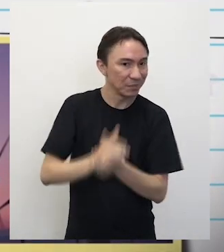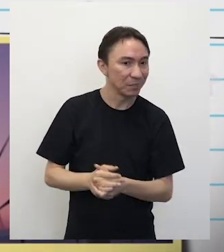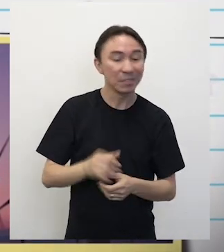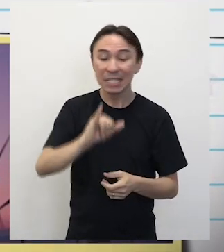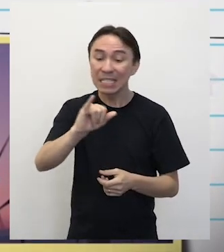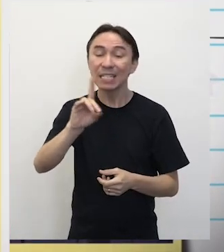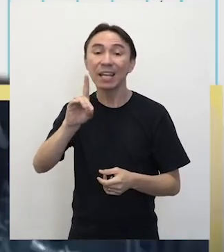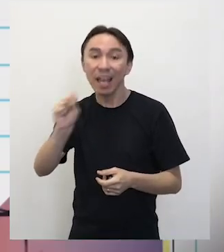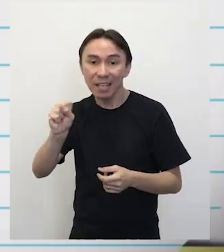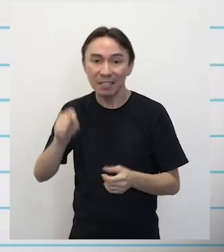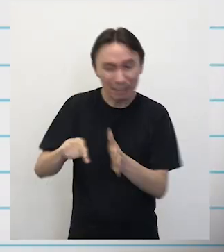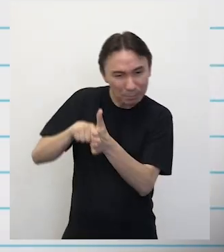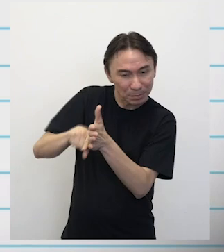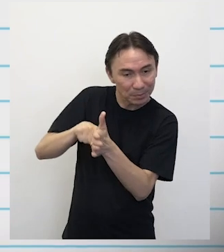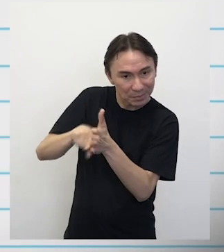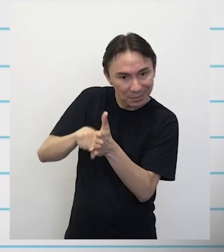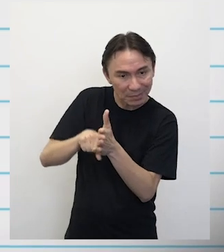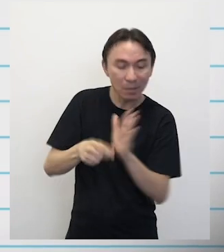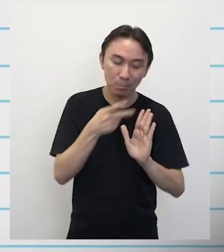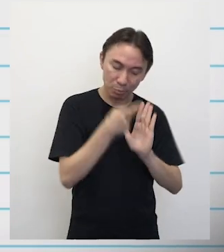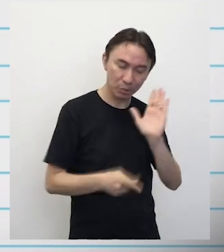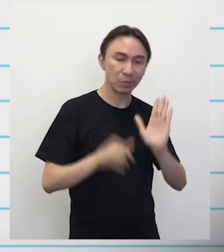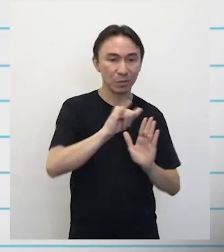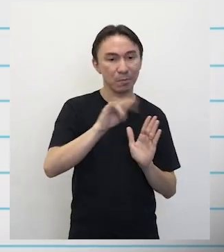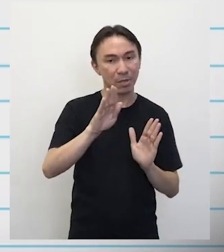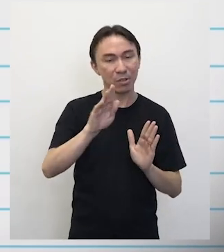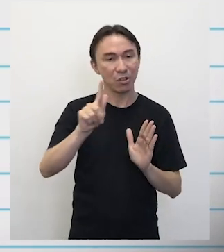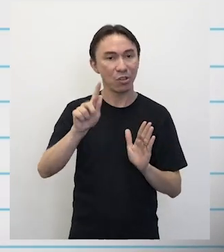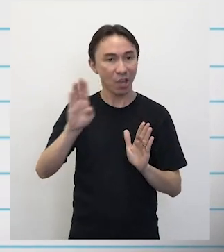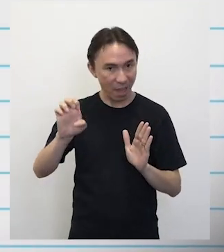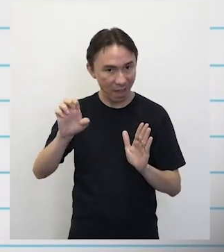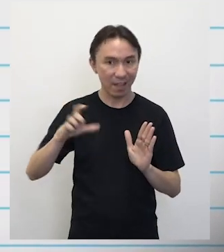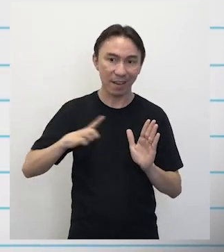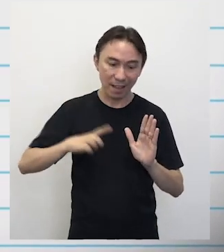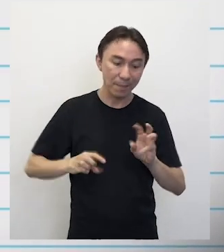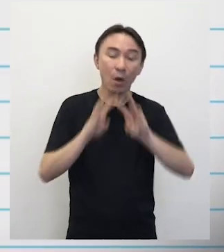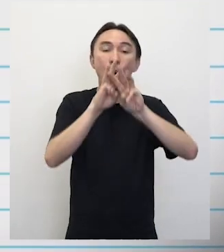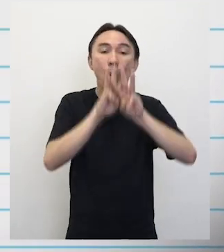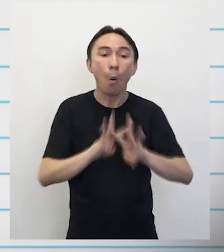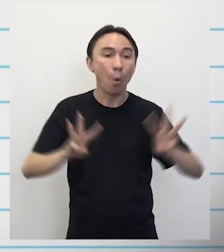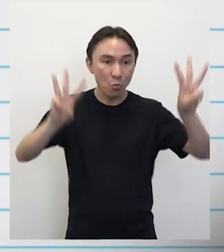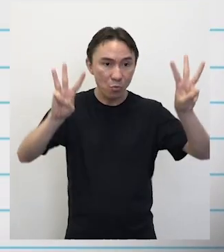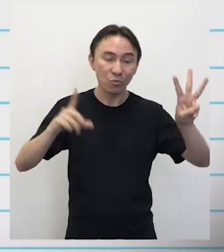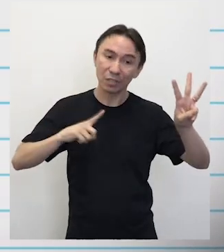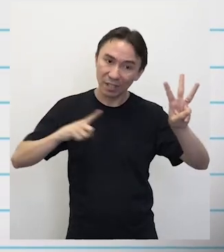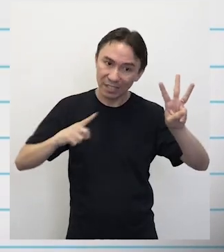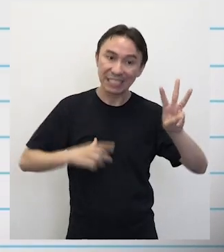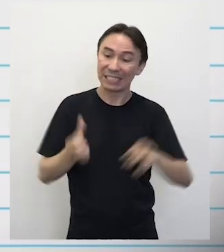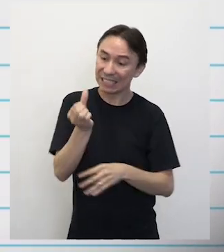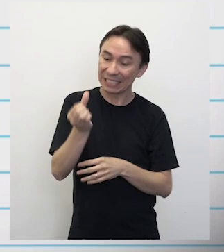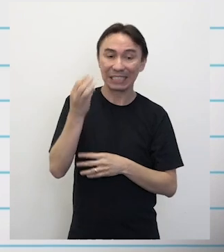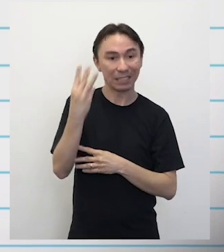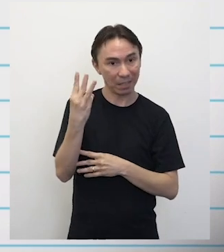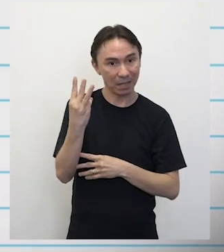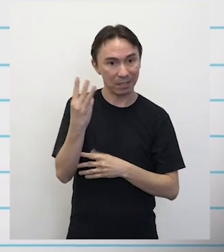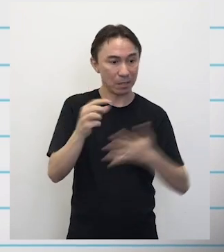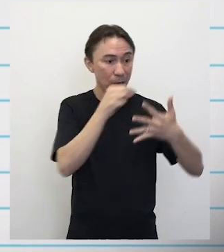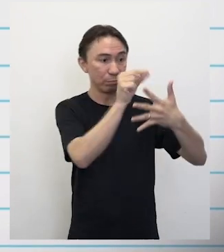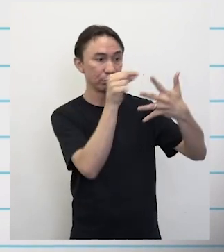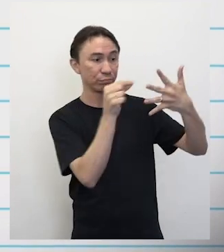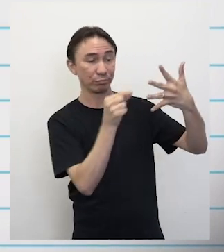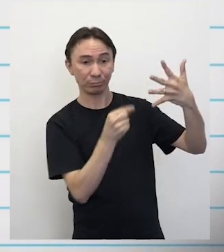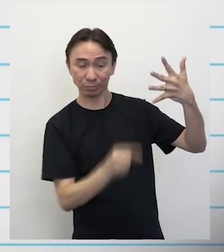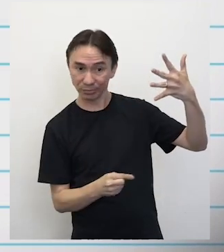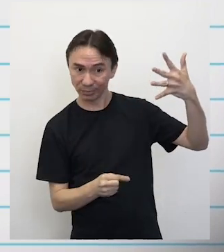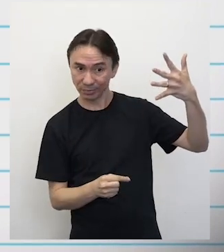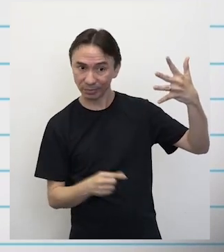IDS, o projeto do IBGE tomou como referência recomendações das Nações Unidas e elaborou 63 indicadores. Esses indicadores